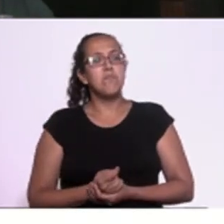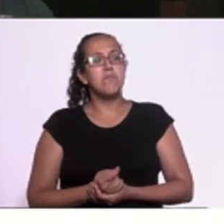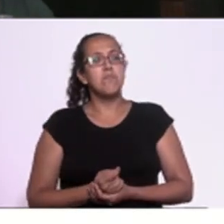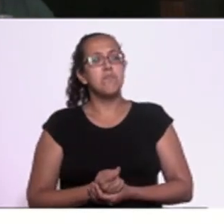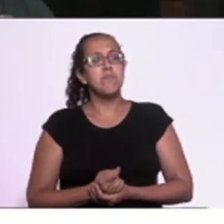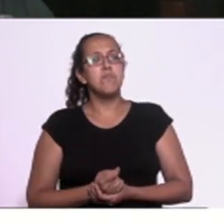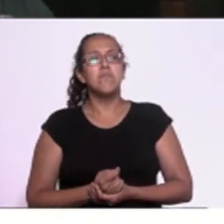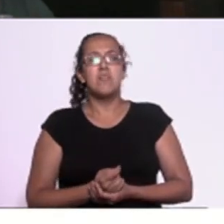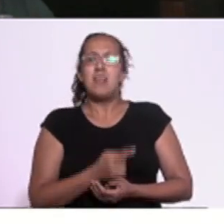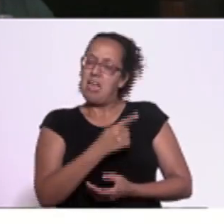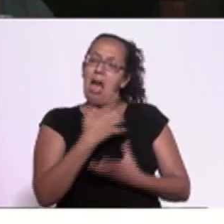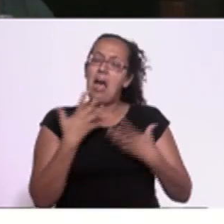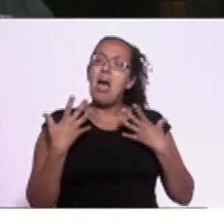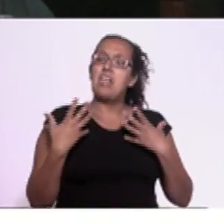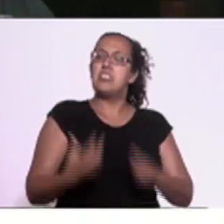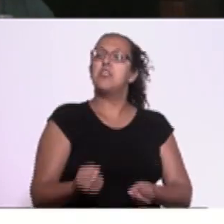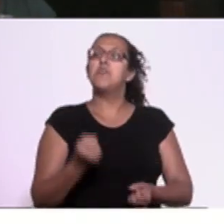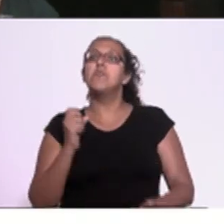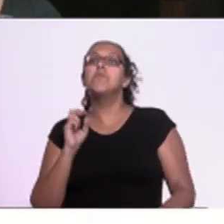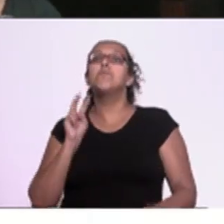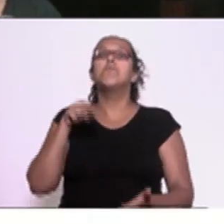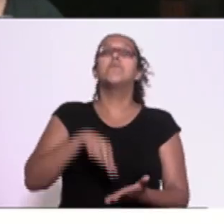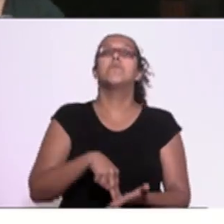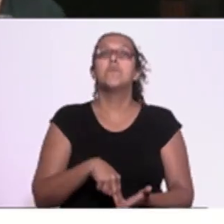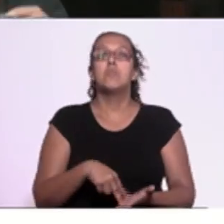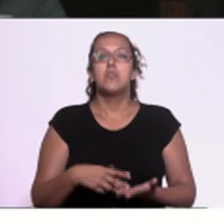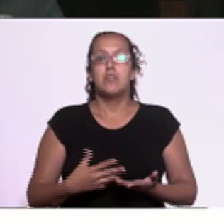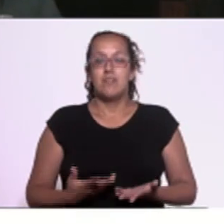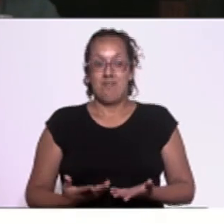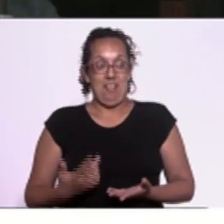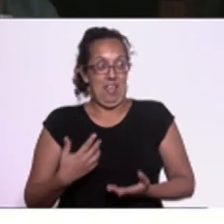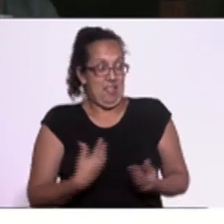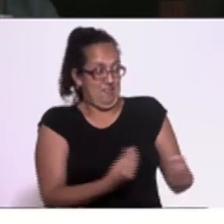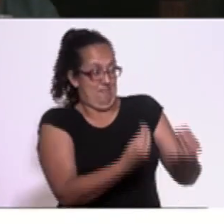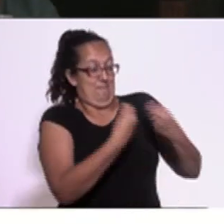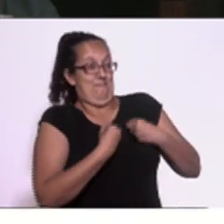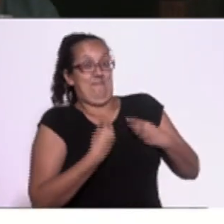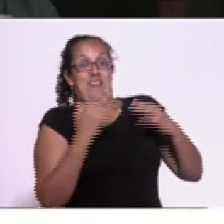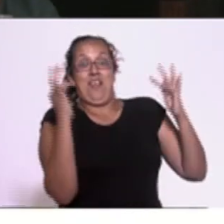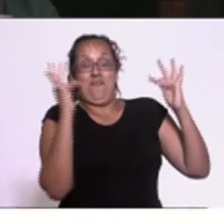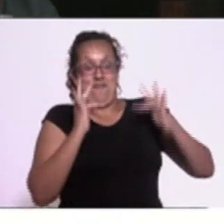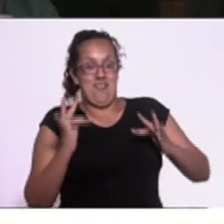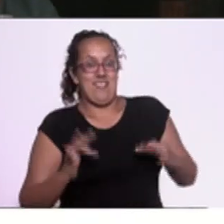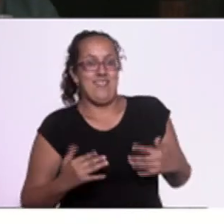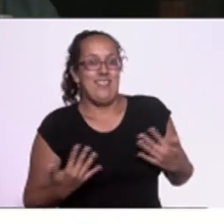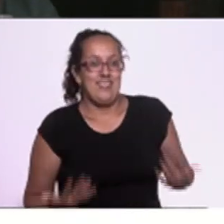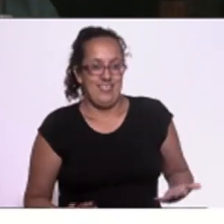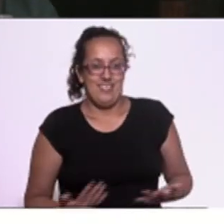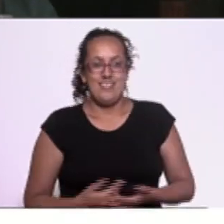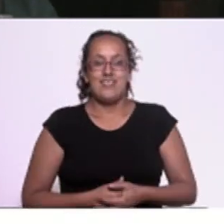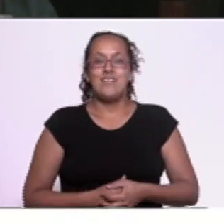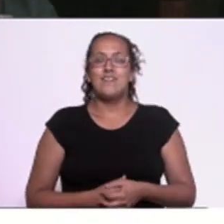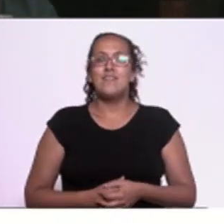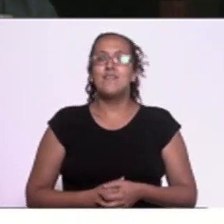ele acatou, o que muito nos dignifica e honra. Queria fazer aqui